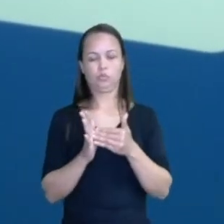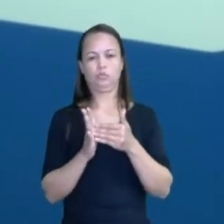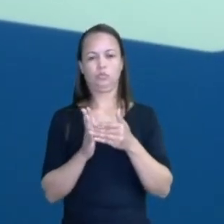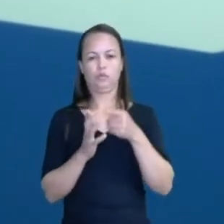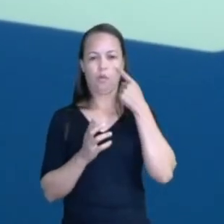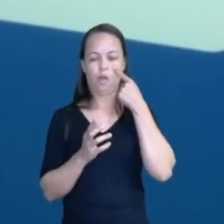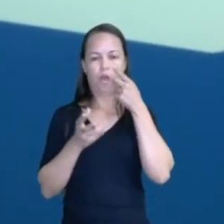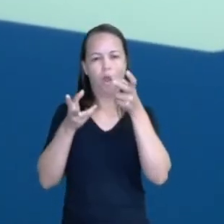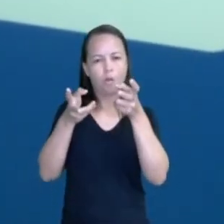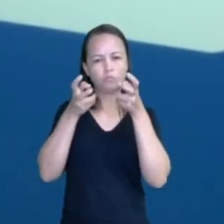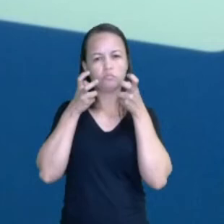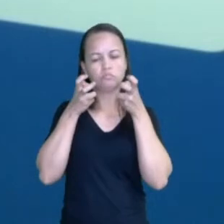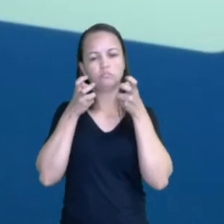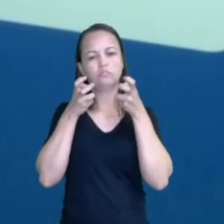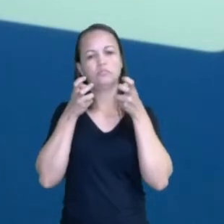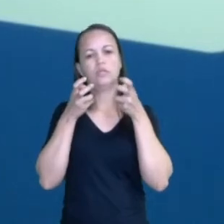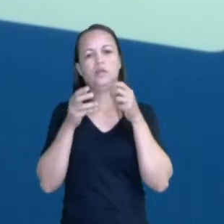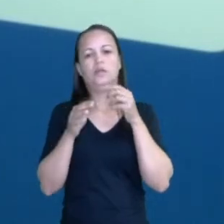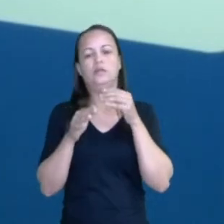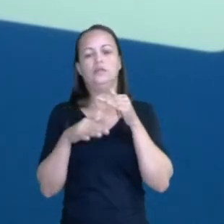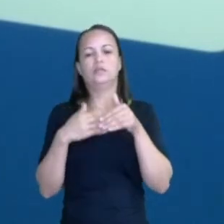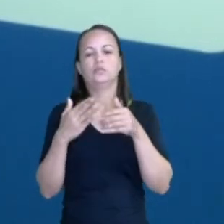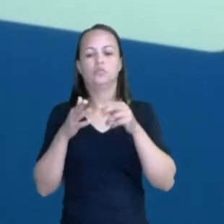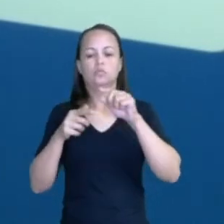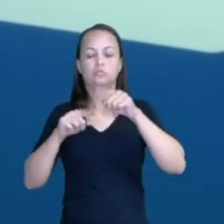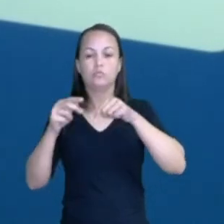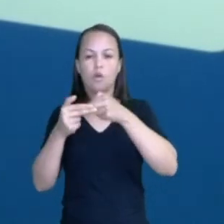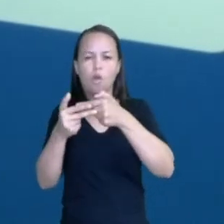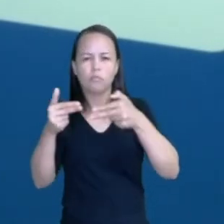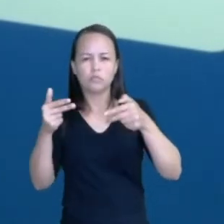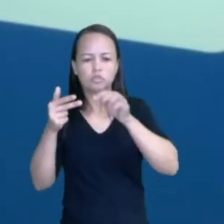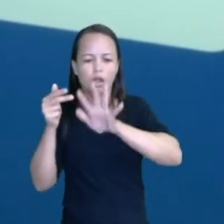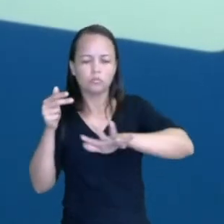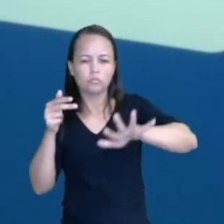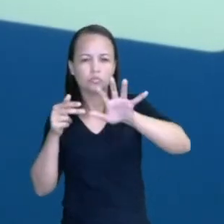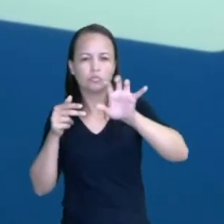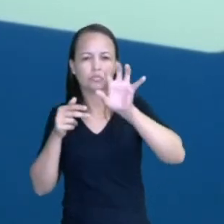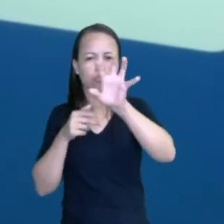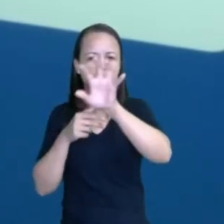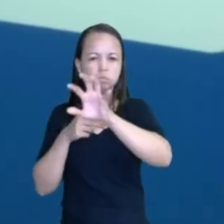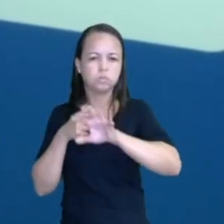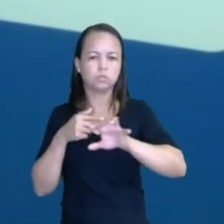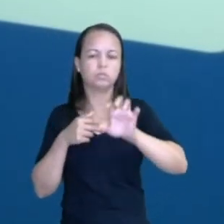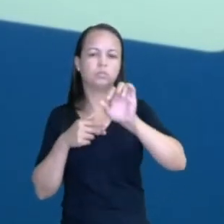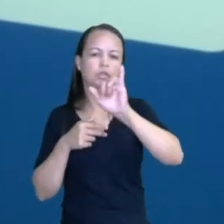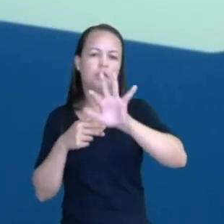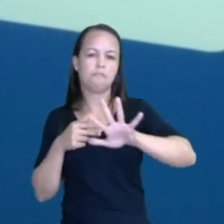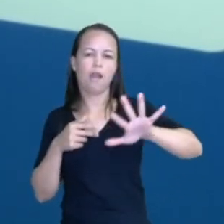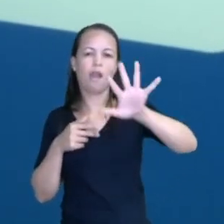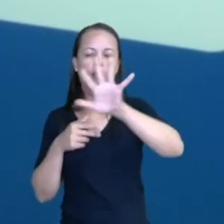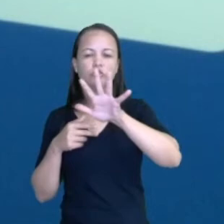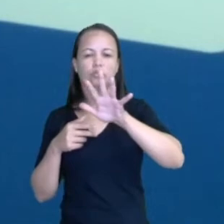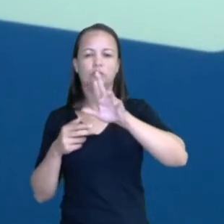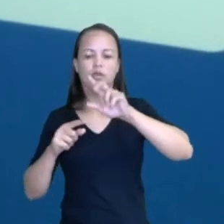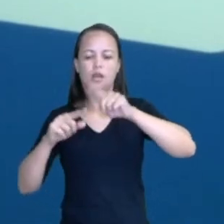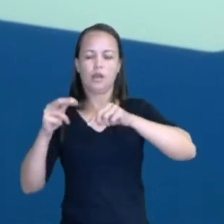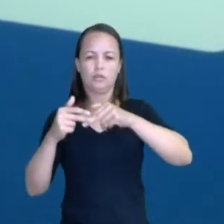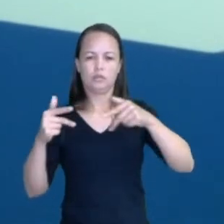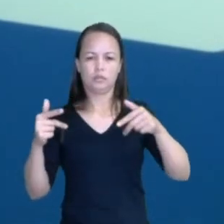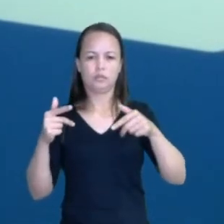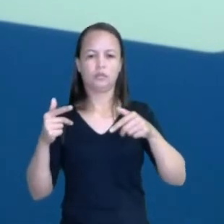a gente vai observar que todos esses objetos, todos esses equipamentos, todos esses materiais são retirados